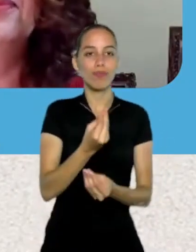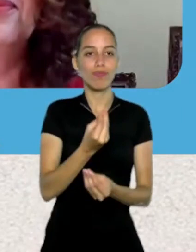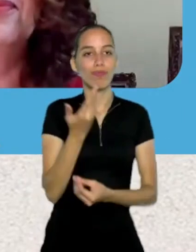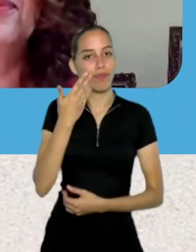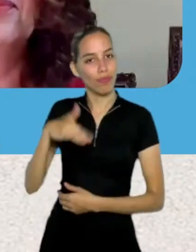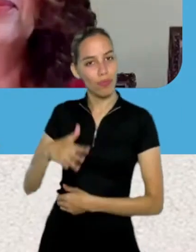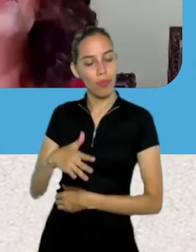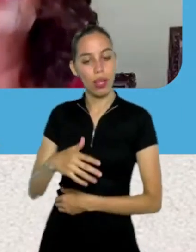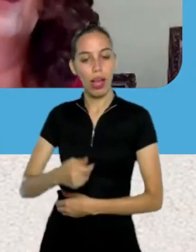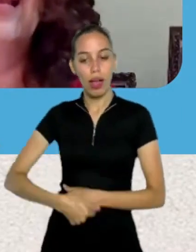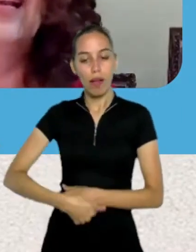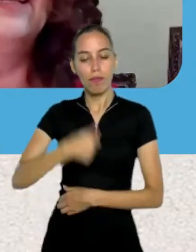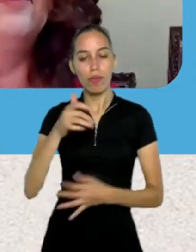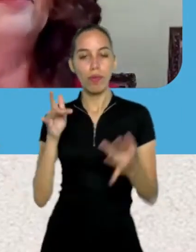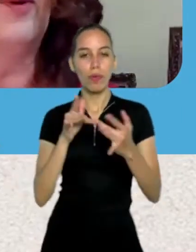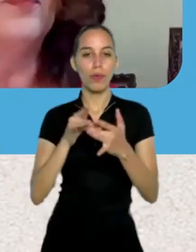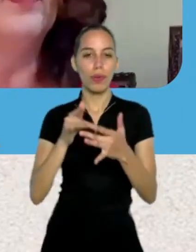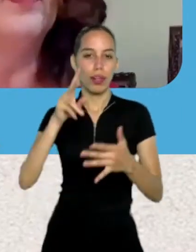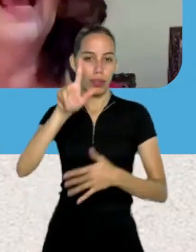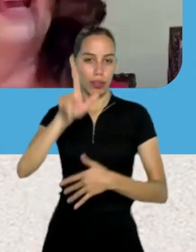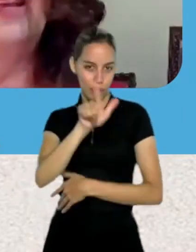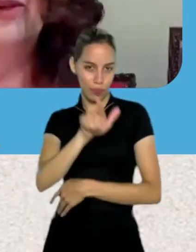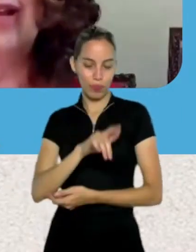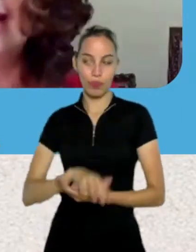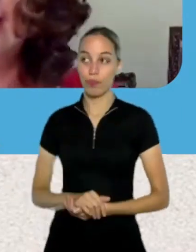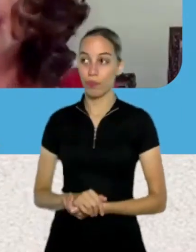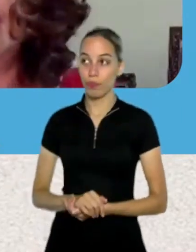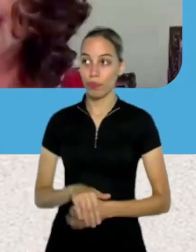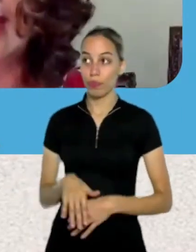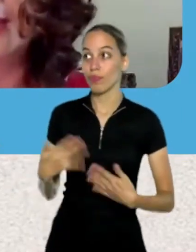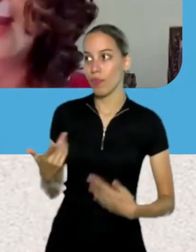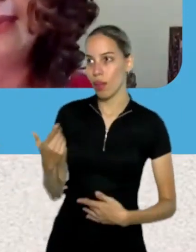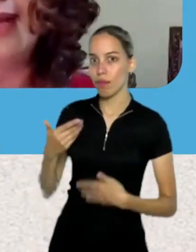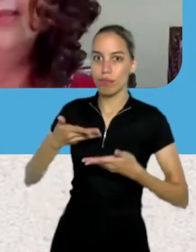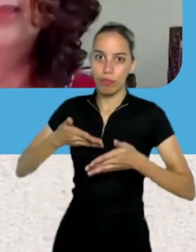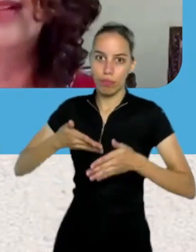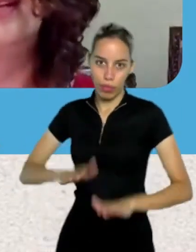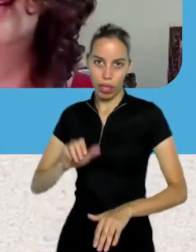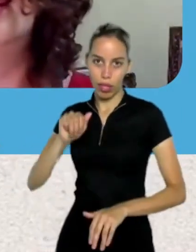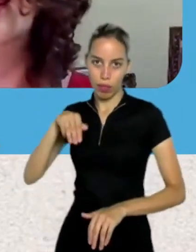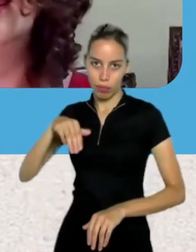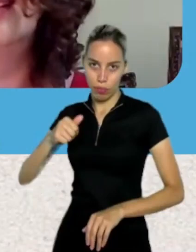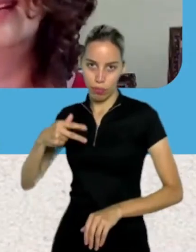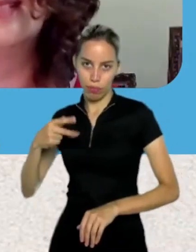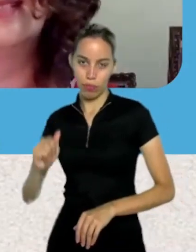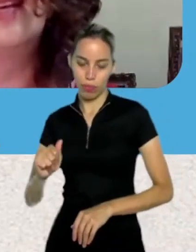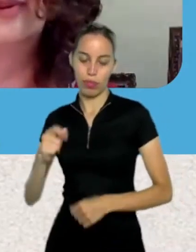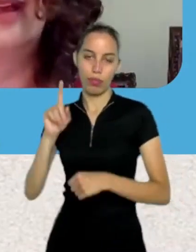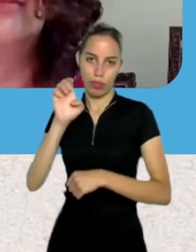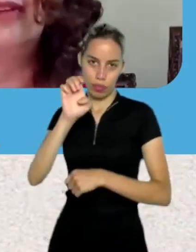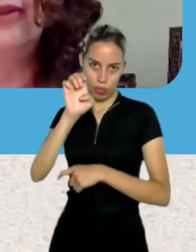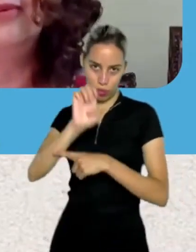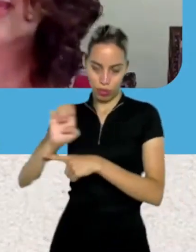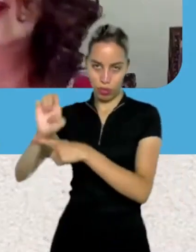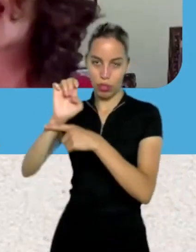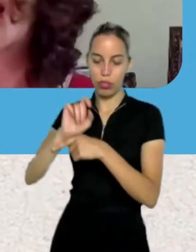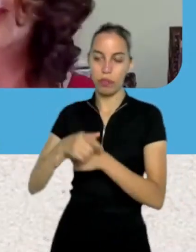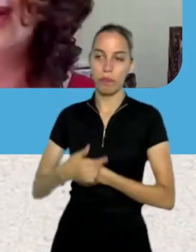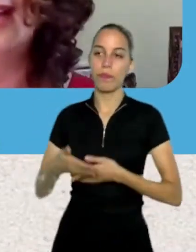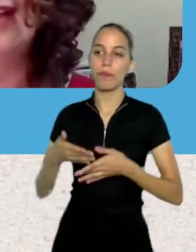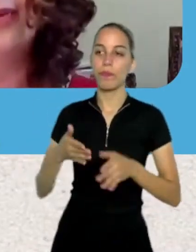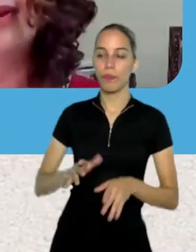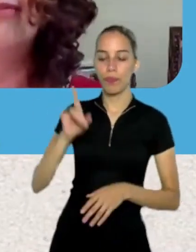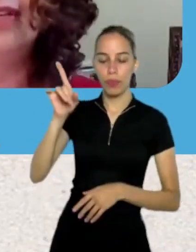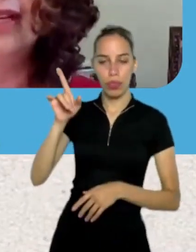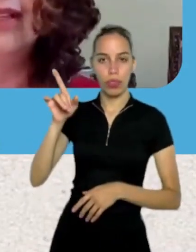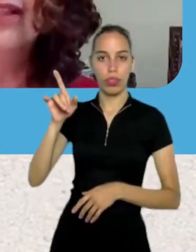contatos com a literatura. Bom, eu nasci no estado do Amapá, né, na Serra do Navio, que na